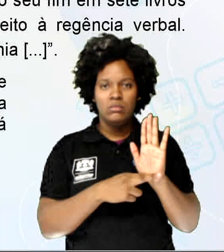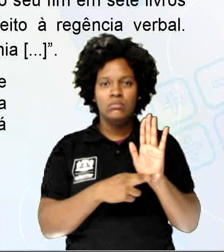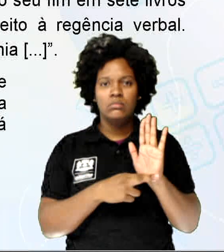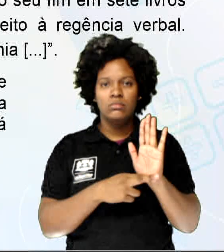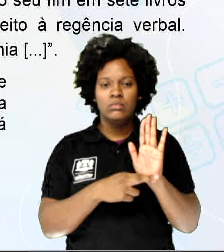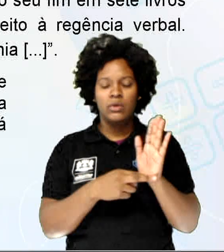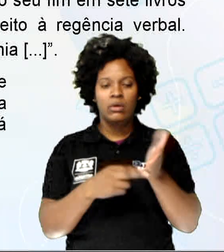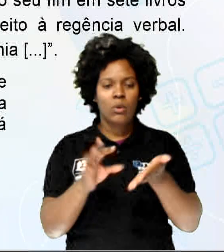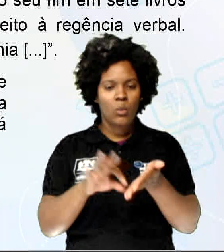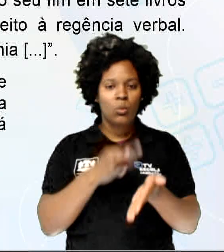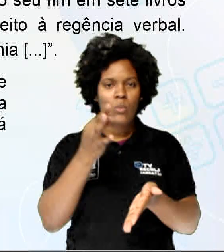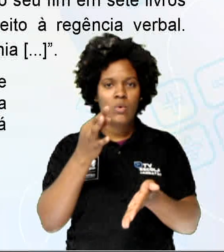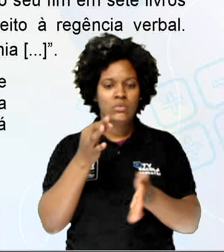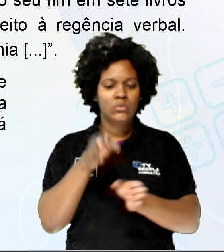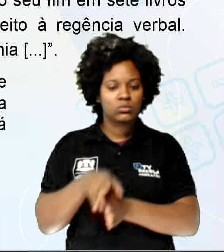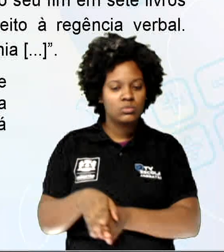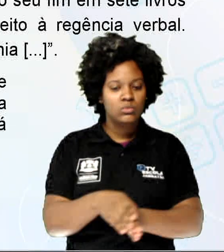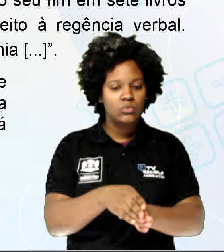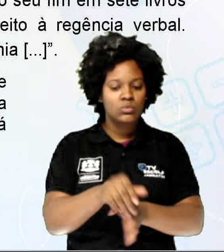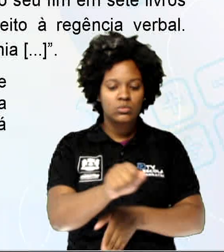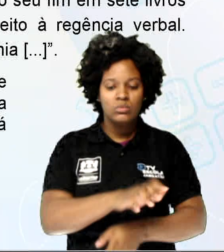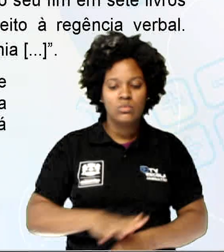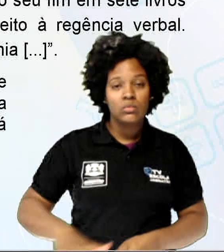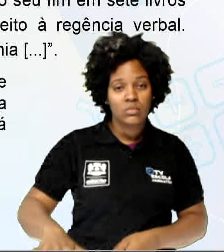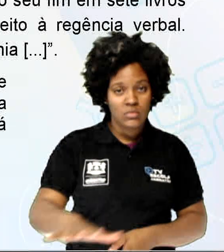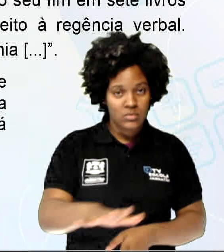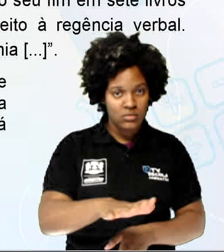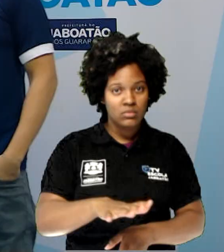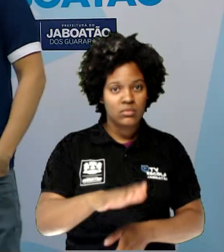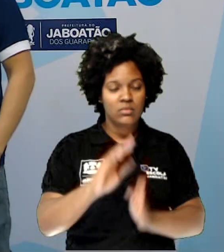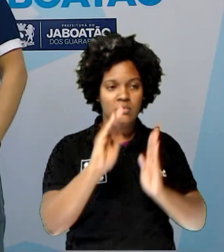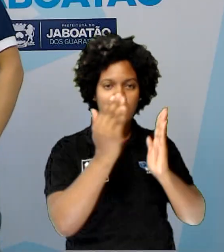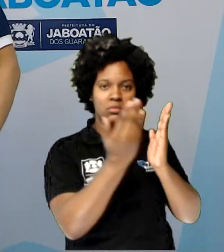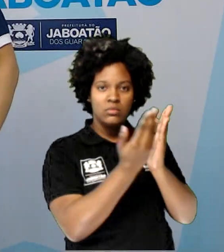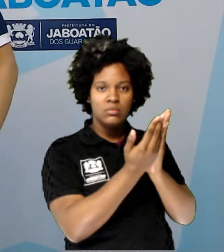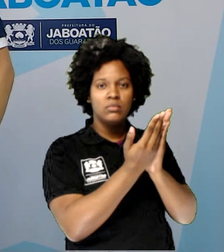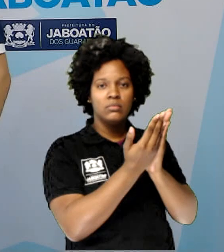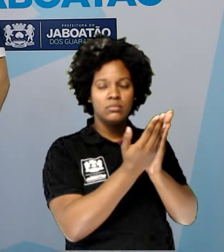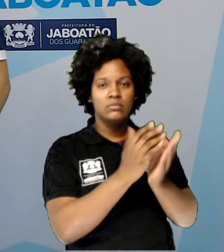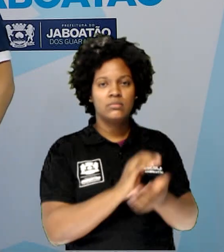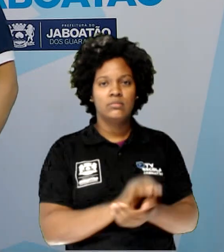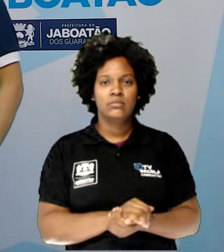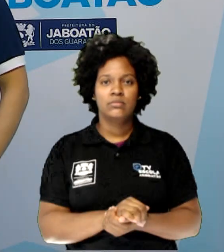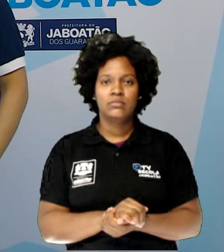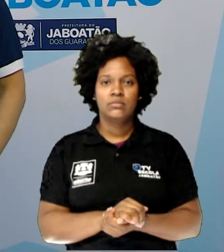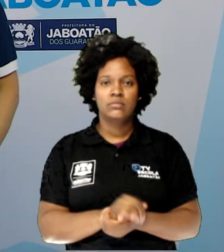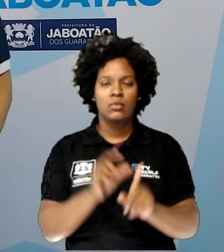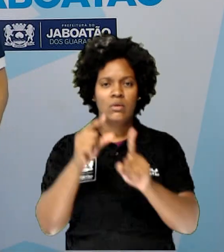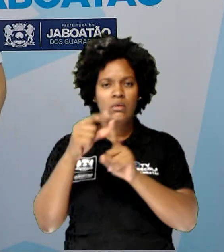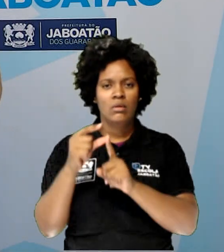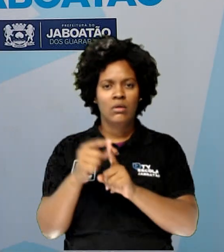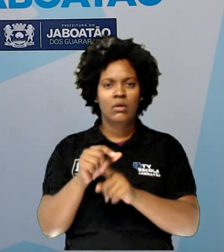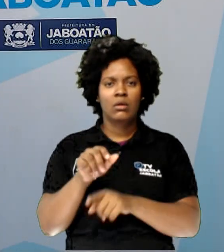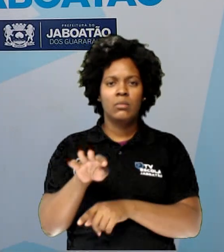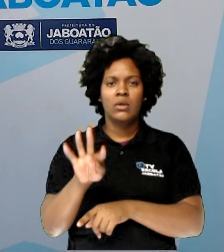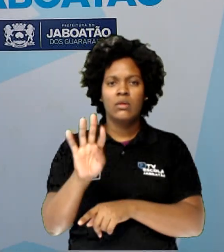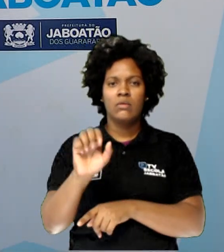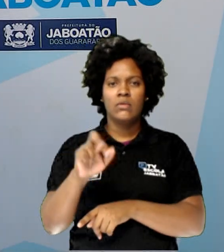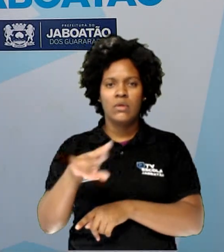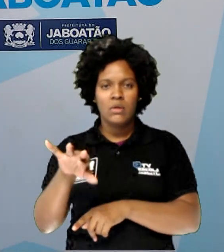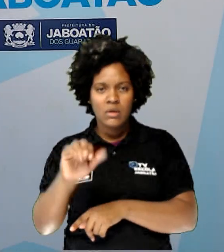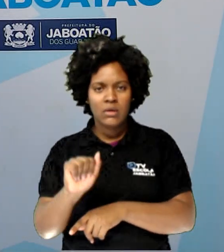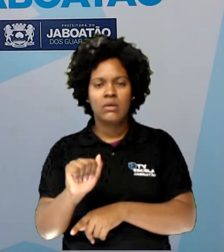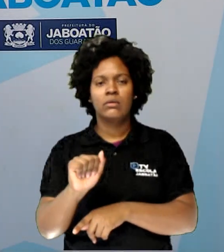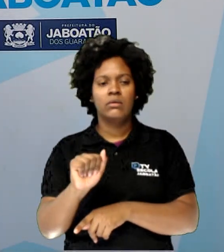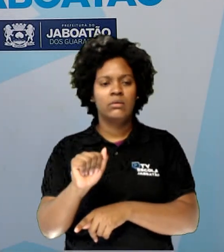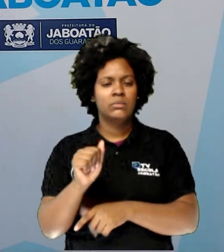conduz a terra de Nárnia. Bom, aqui comigo, a palavra terra, ela pode